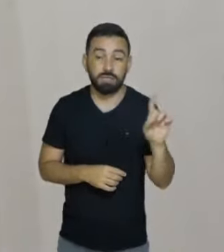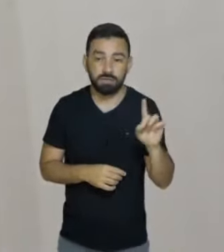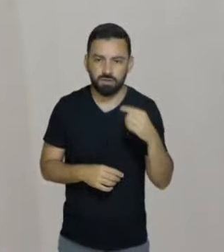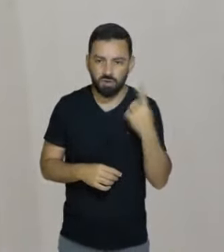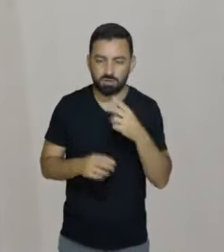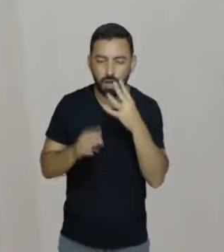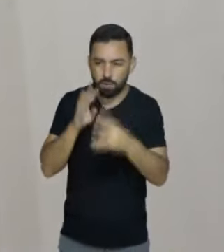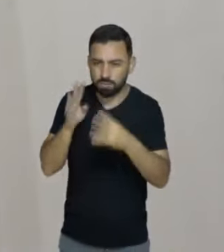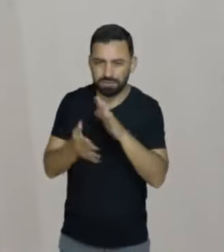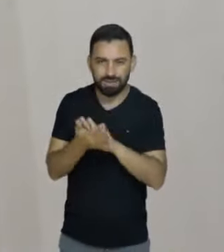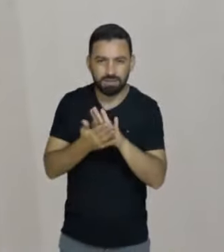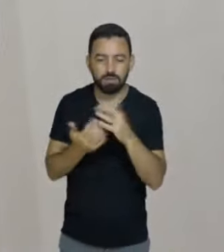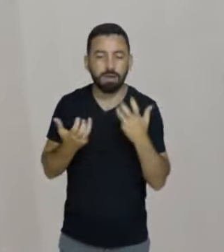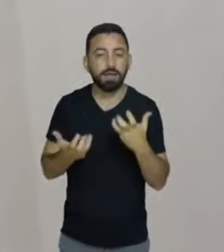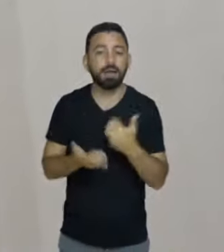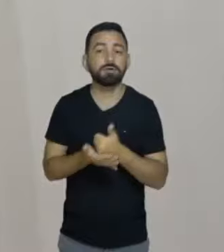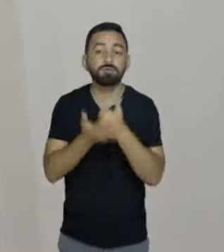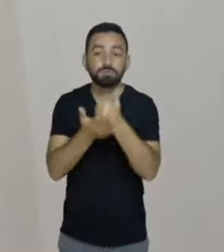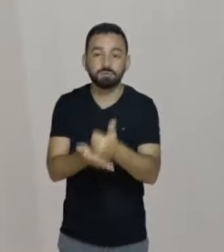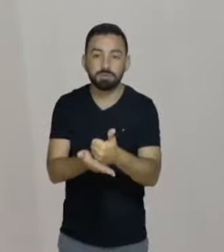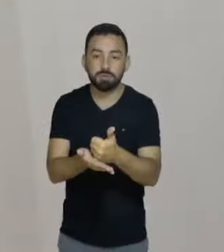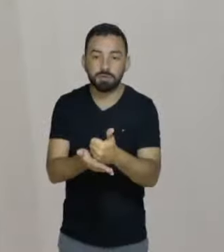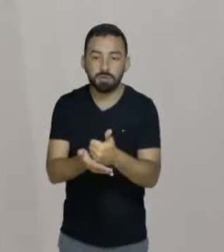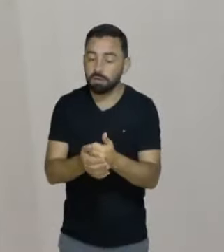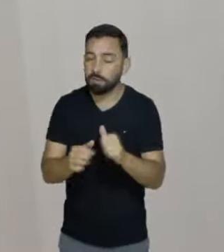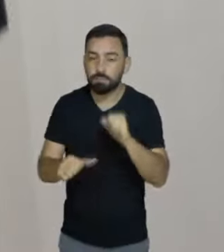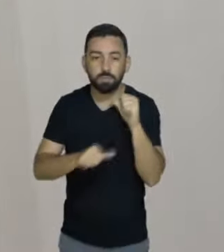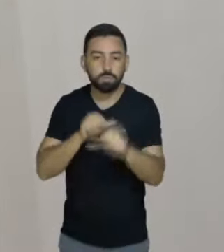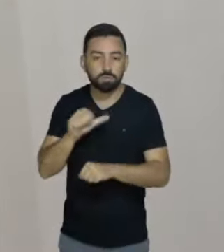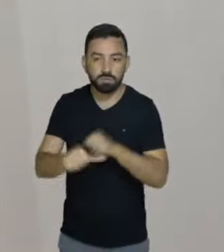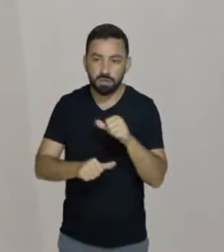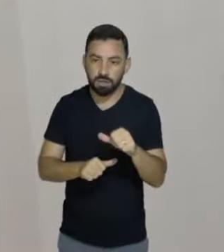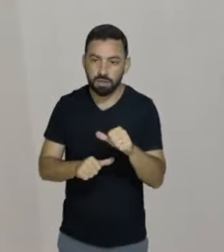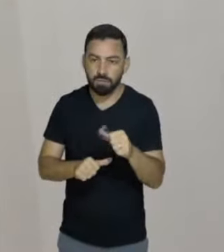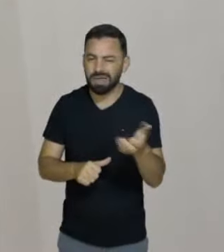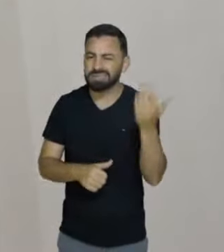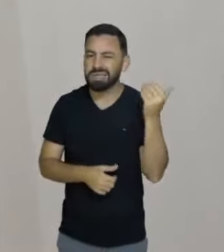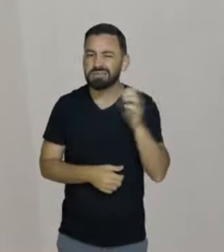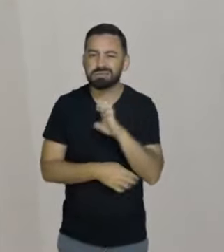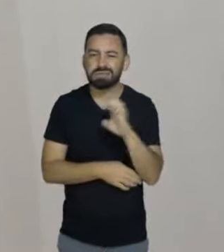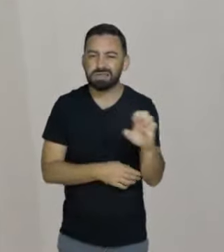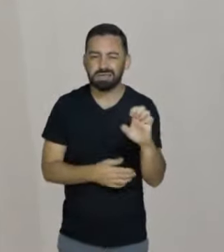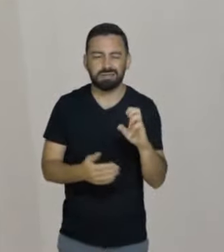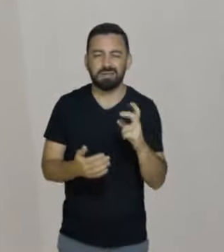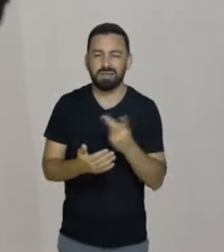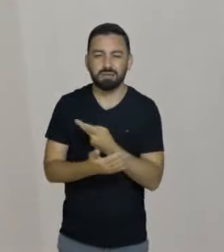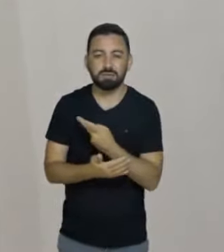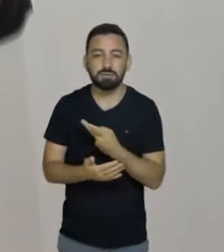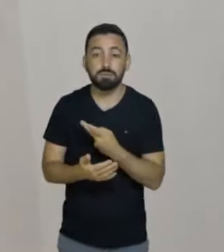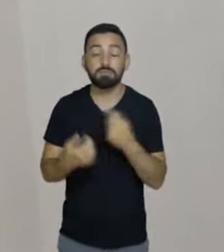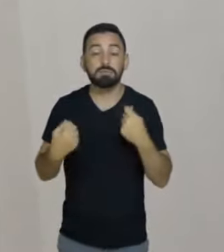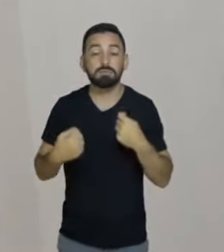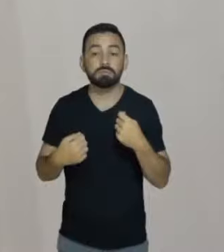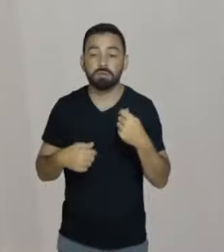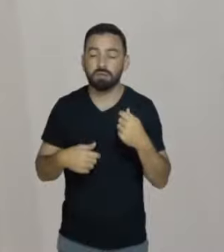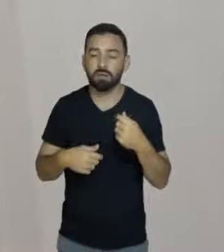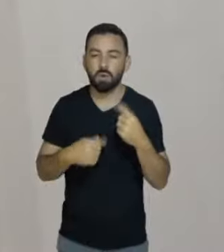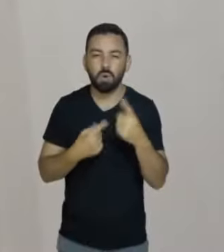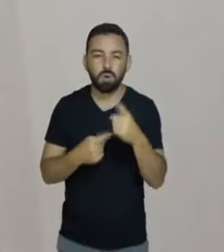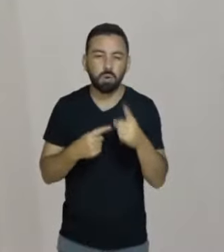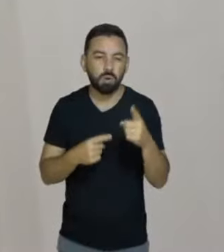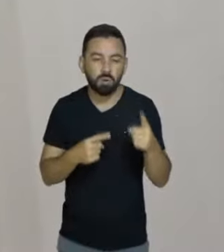queremos ajudar. Fazer o inverso, o contrário que a esquerda fez, ou seja, trabalhavam muito, Bolsonaro comprava